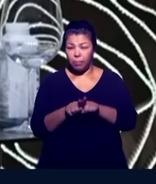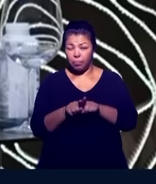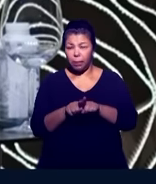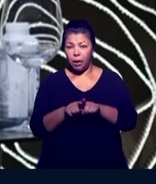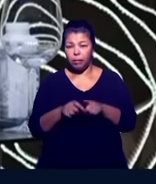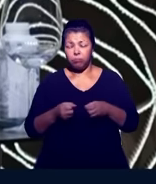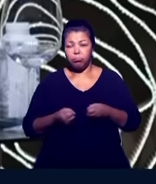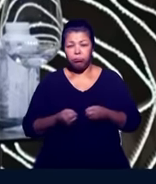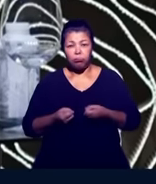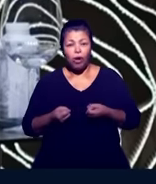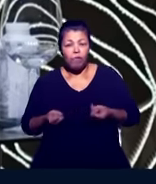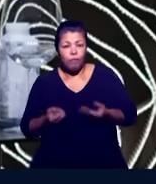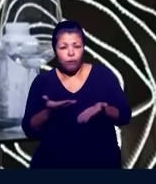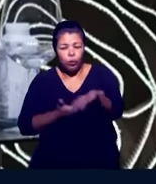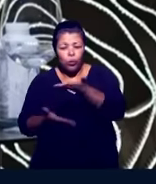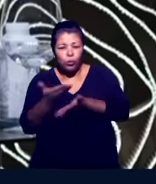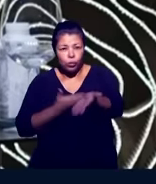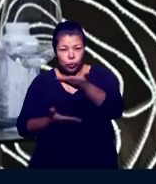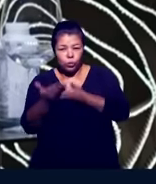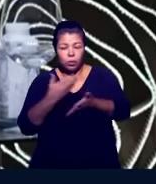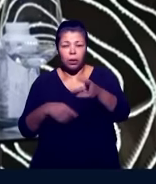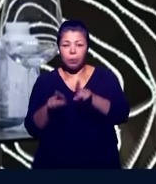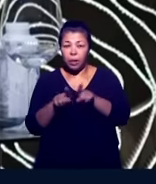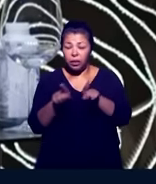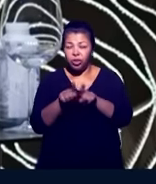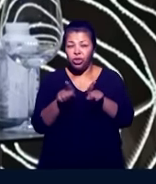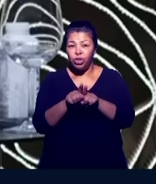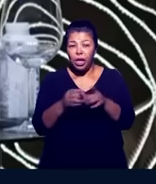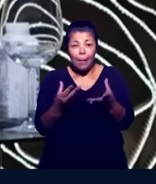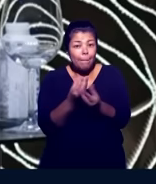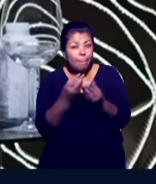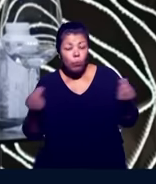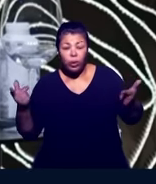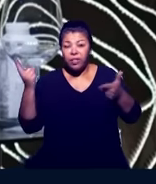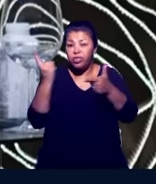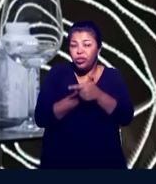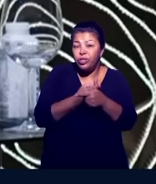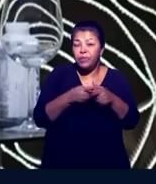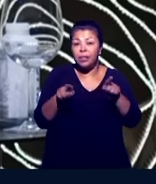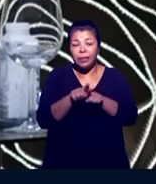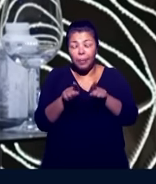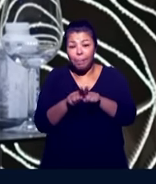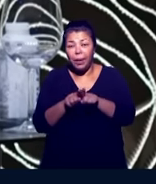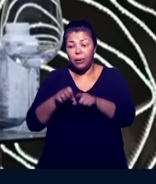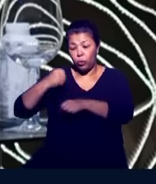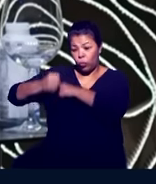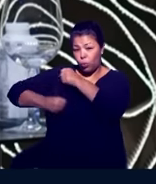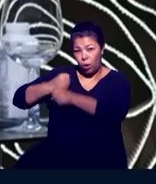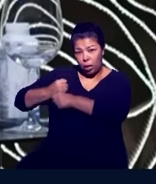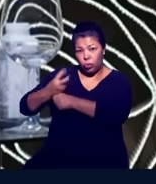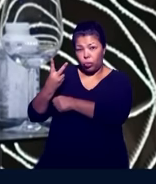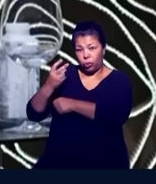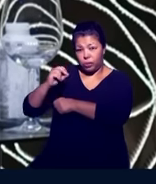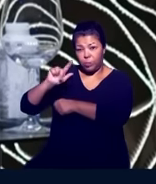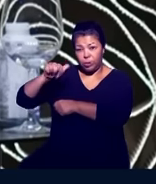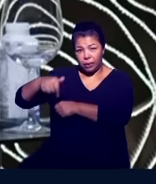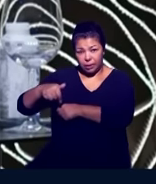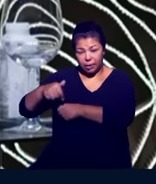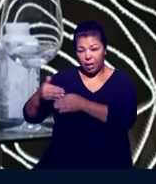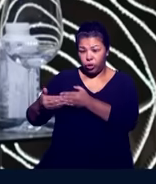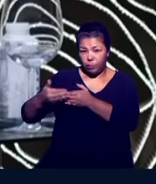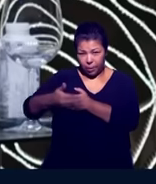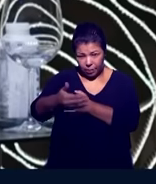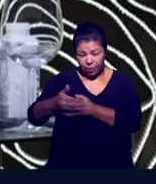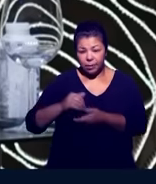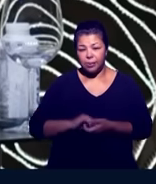o a compensação de um estoque monumental de dívida de 17 para trás 5 anos e